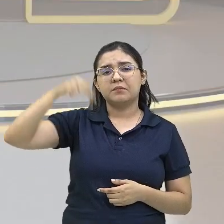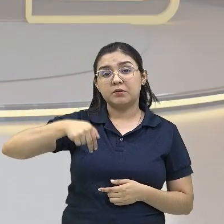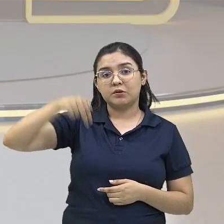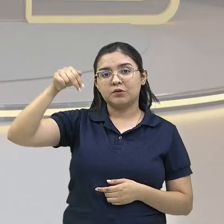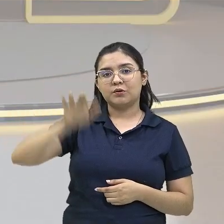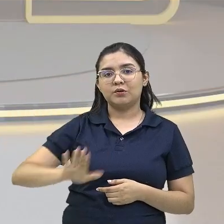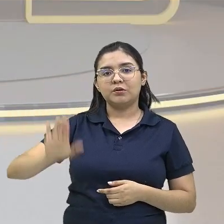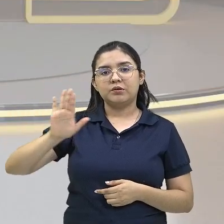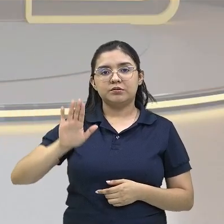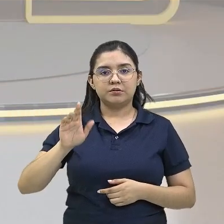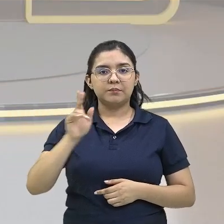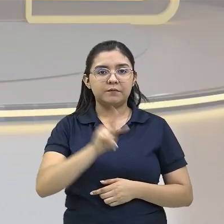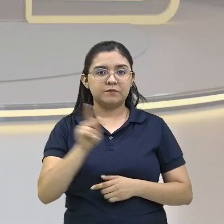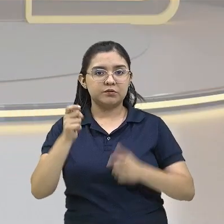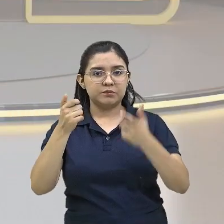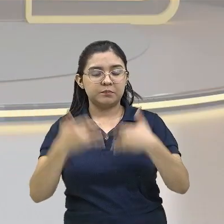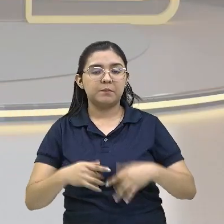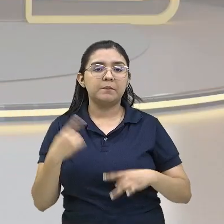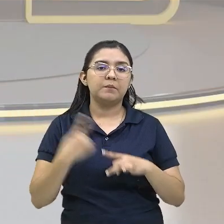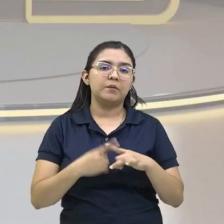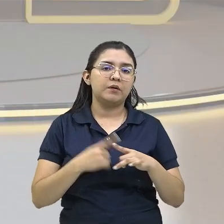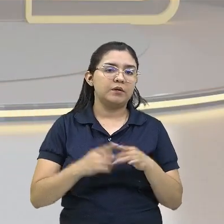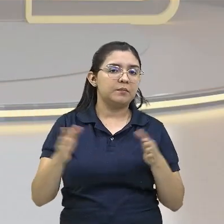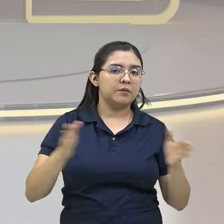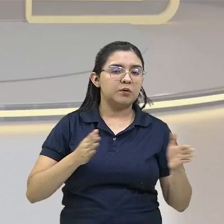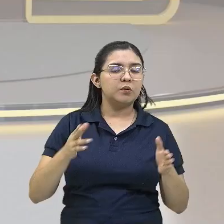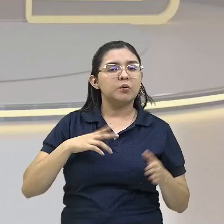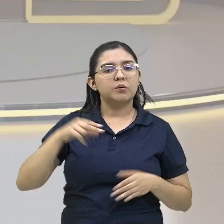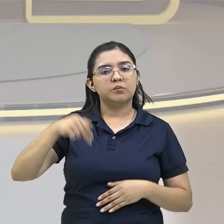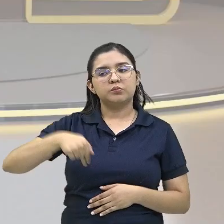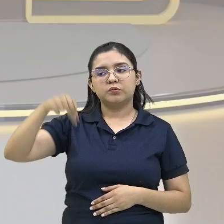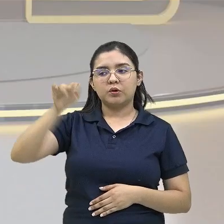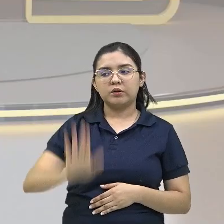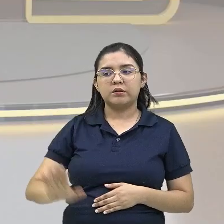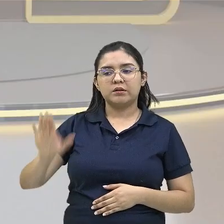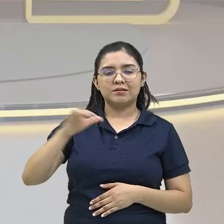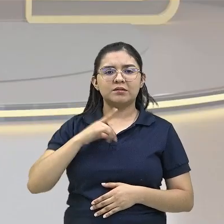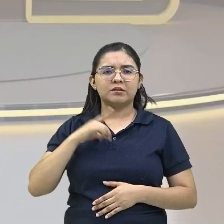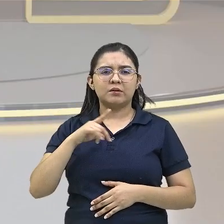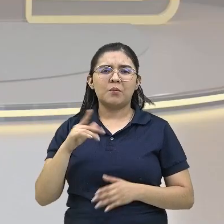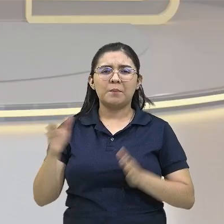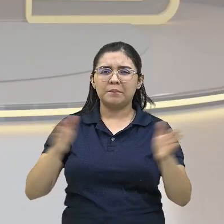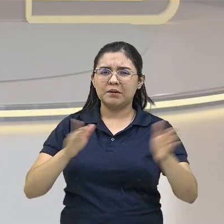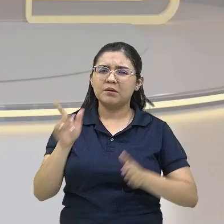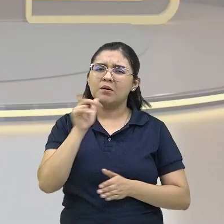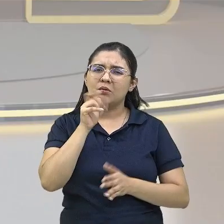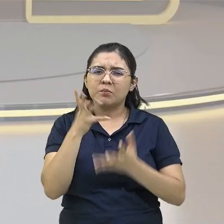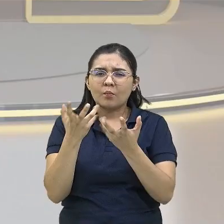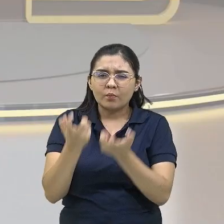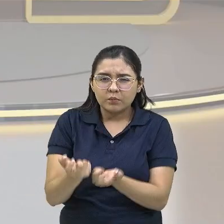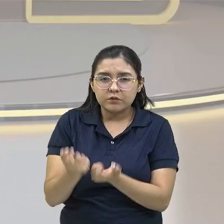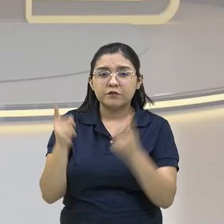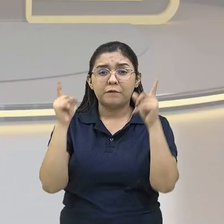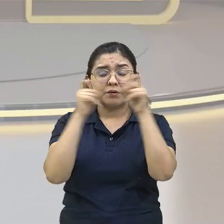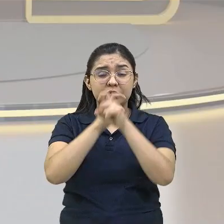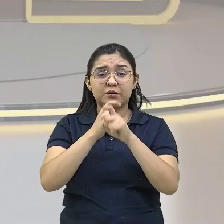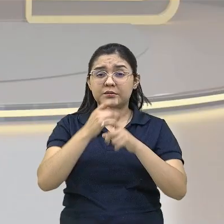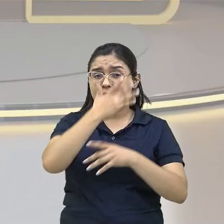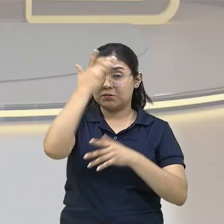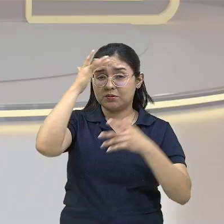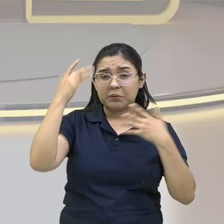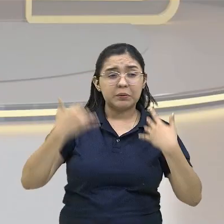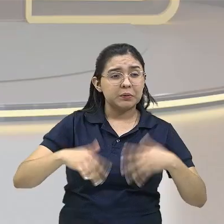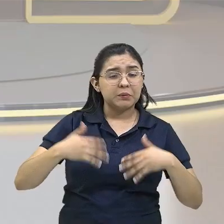professora Andresa citou. Porque naquele momento o Nordeste passava por uma grande seca, tá? Então as pessoas estavam desesperadas